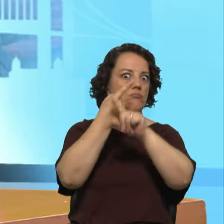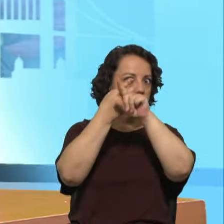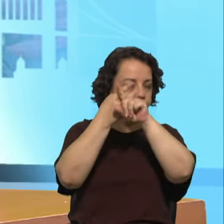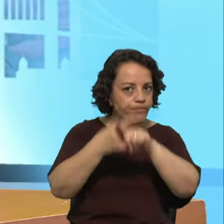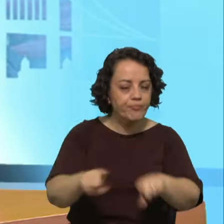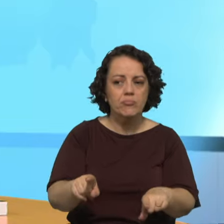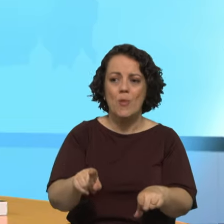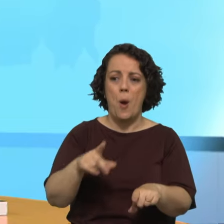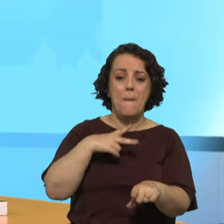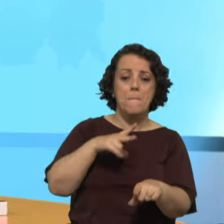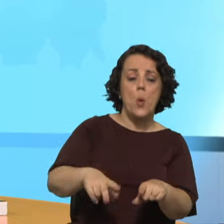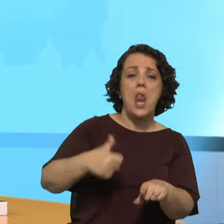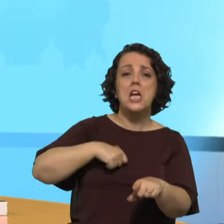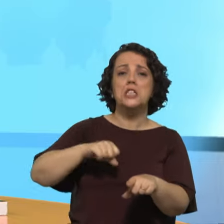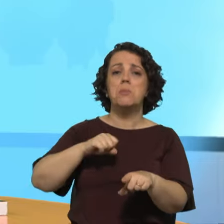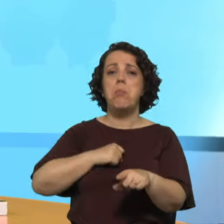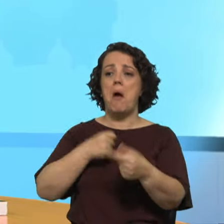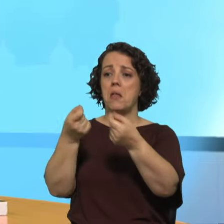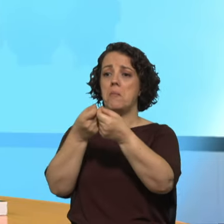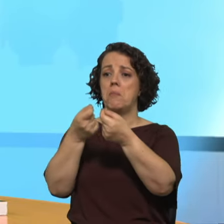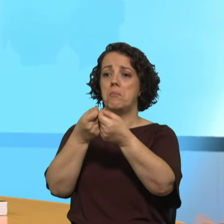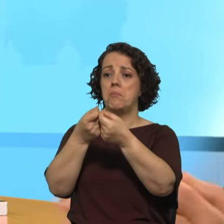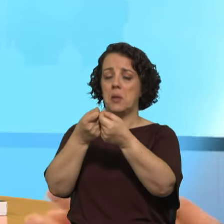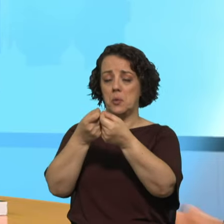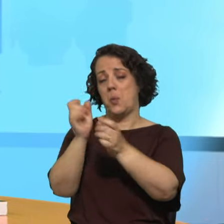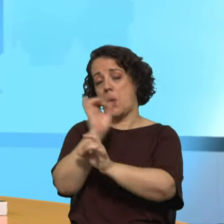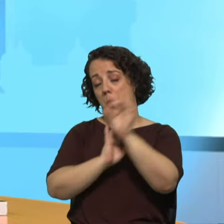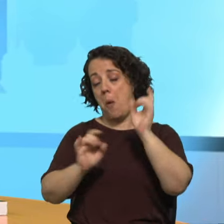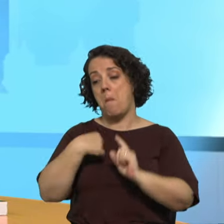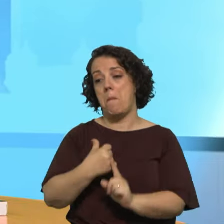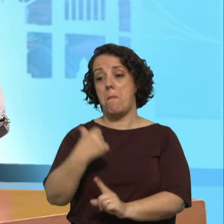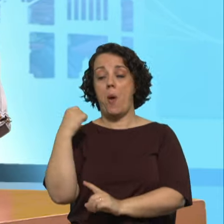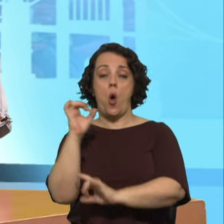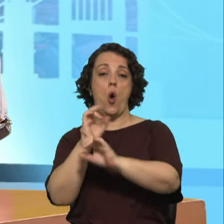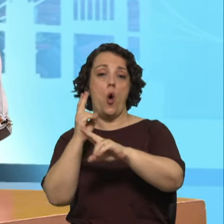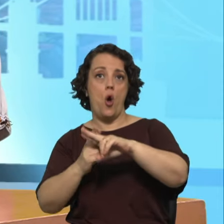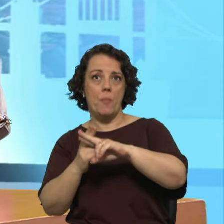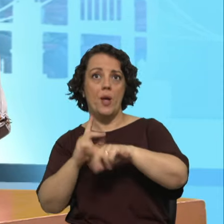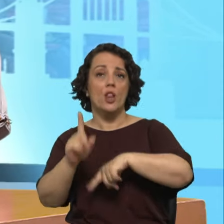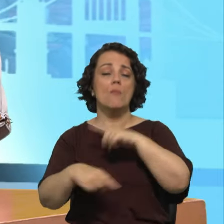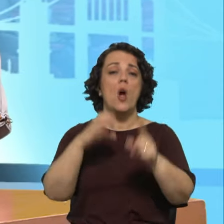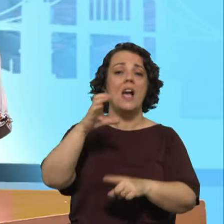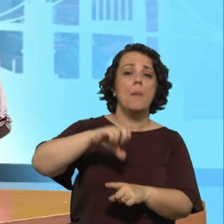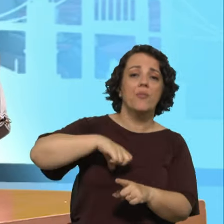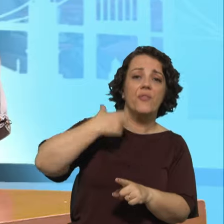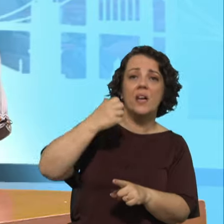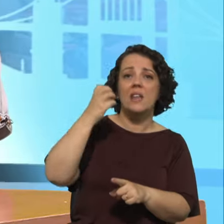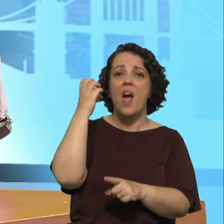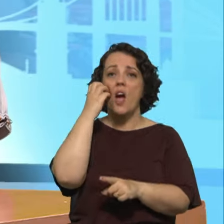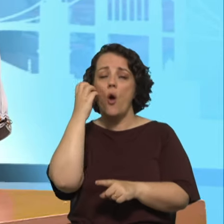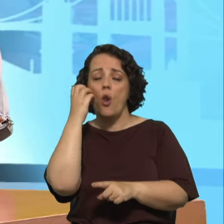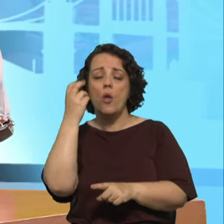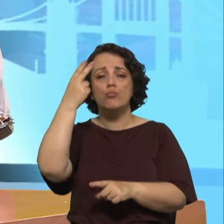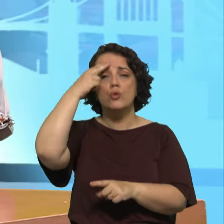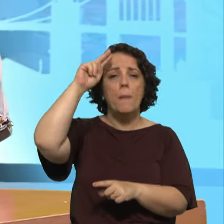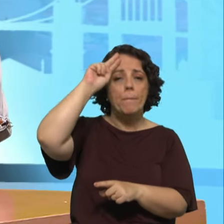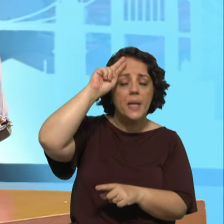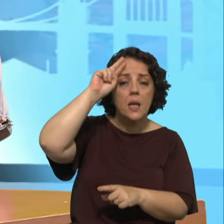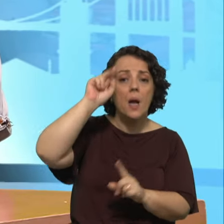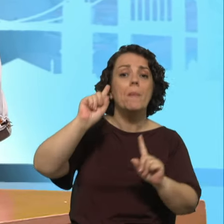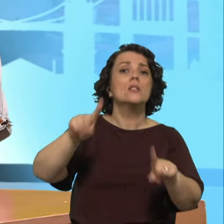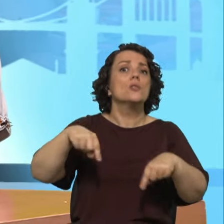Portugal e Espanha aqui na nossa Europa estou em Roma e depois tenho o cavo Verde Angola eem Moçambique mas sou chamado depois a a